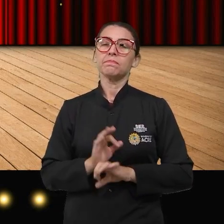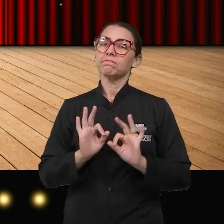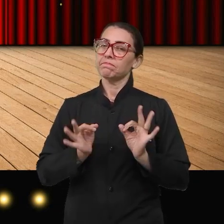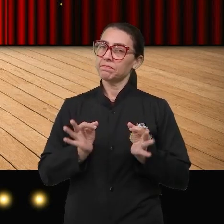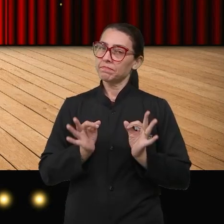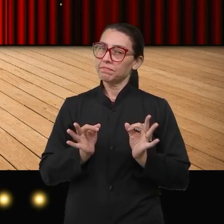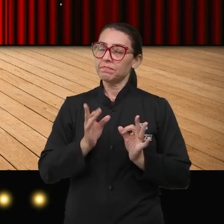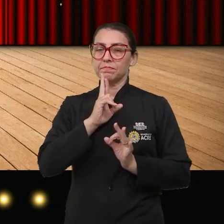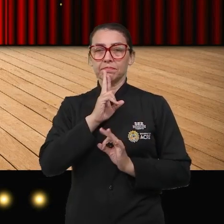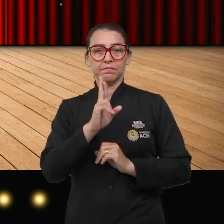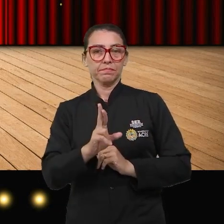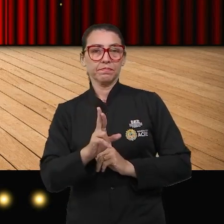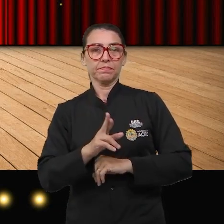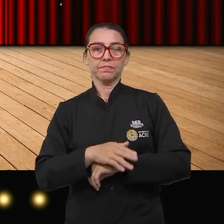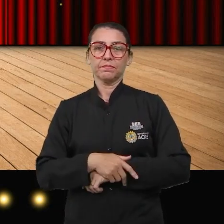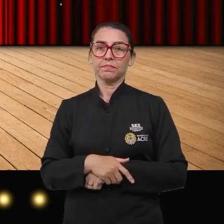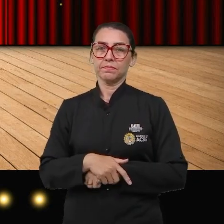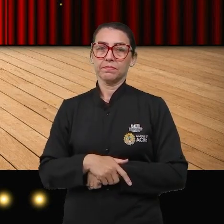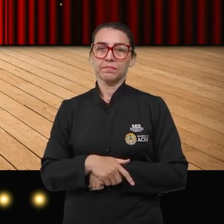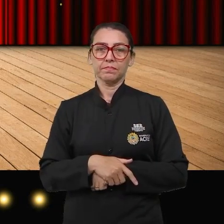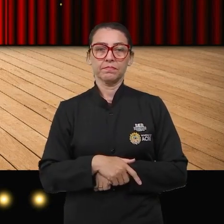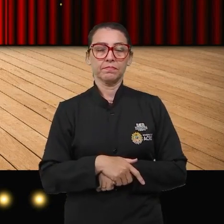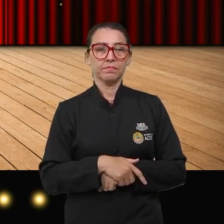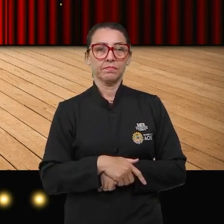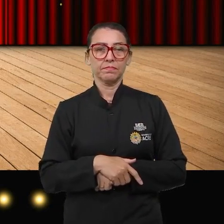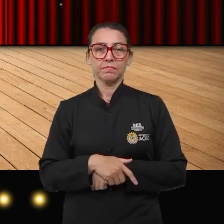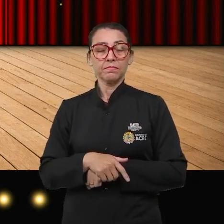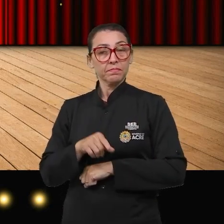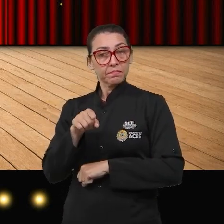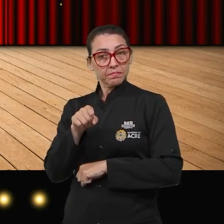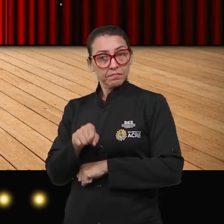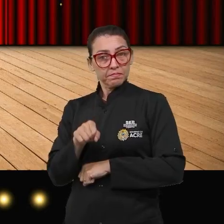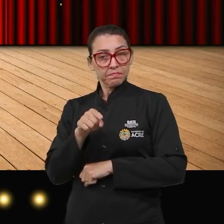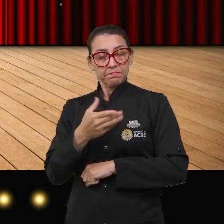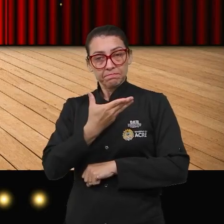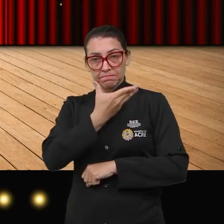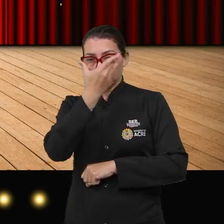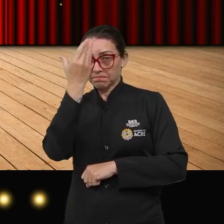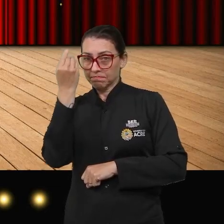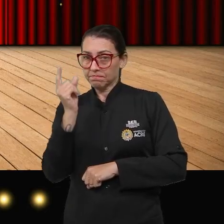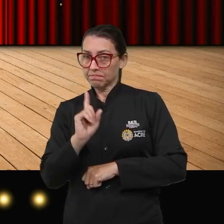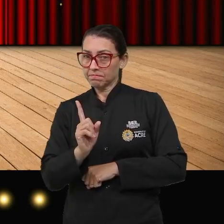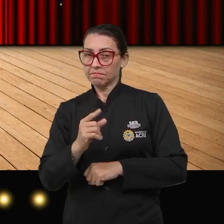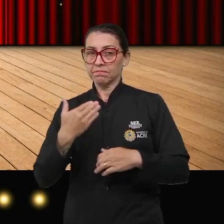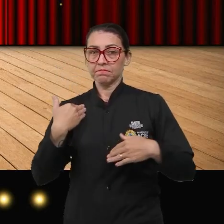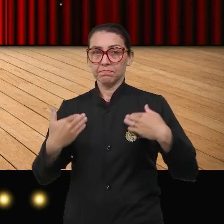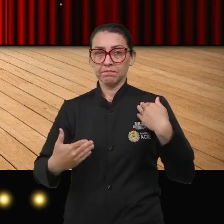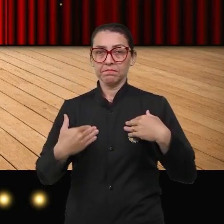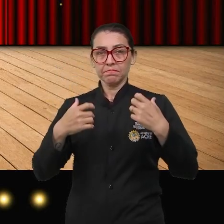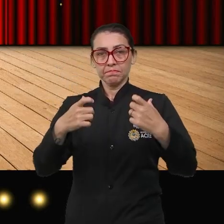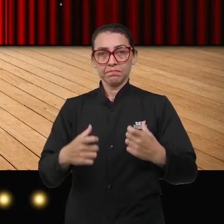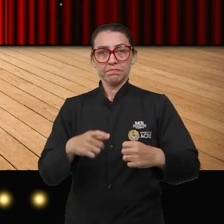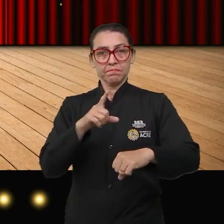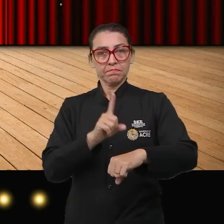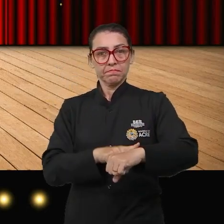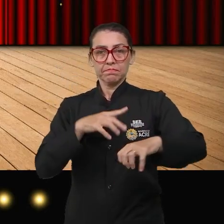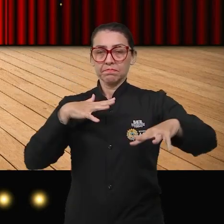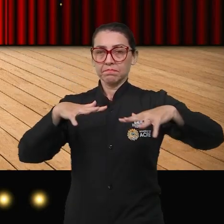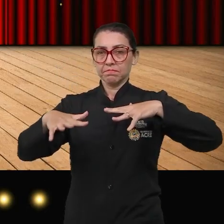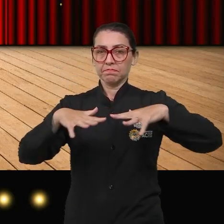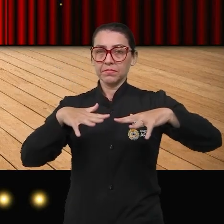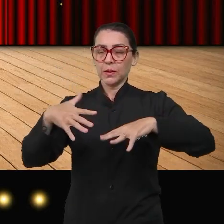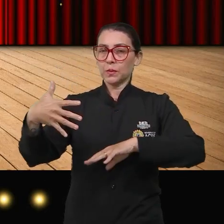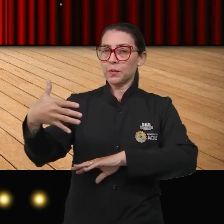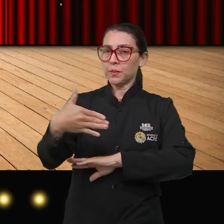Está aí a nossa resposta correta, para que você não esqueça mais. Corpo, espaço,